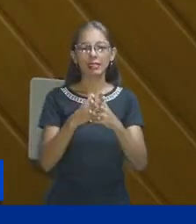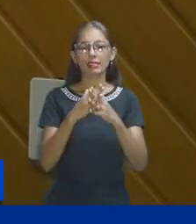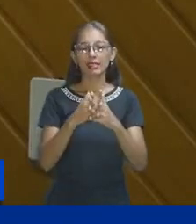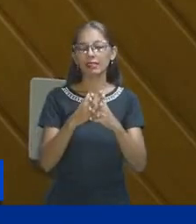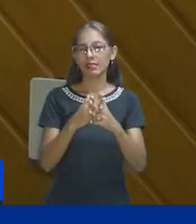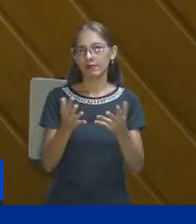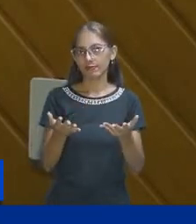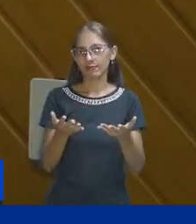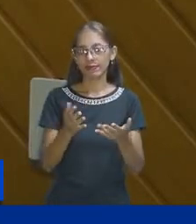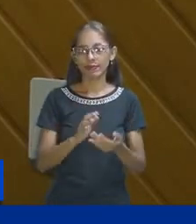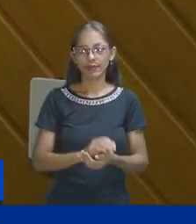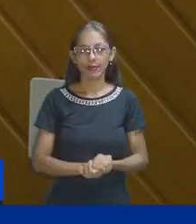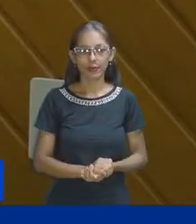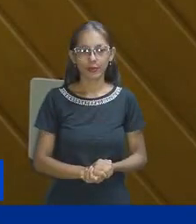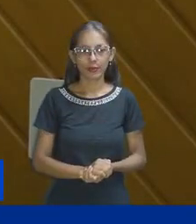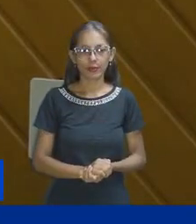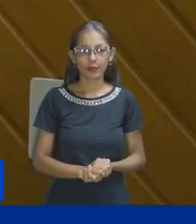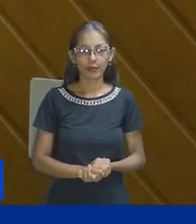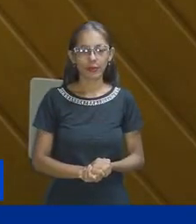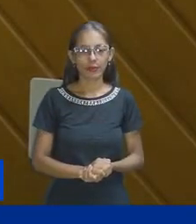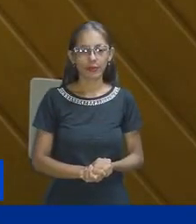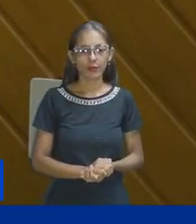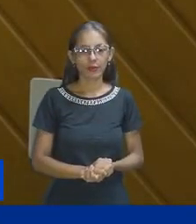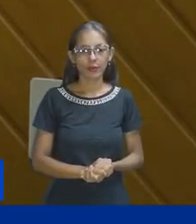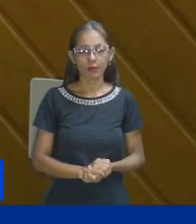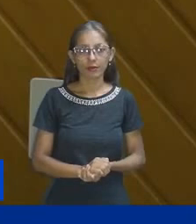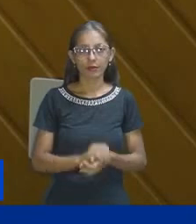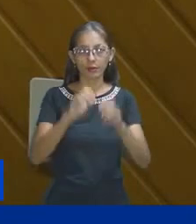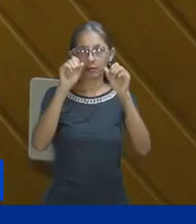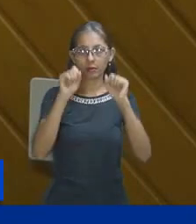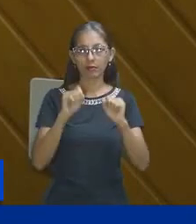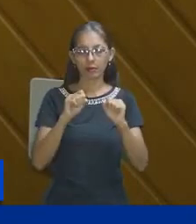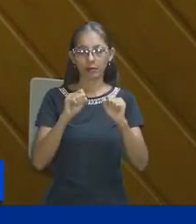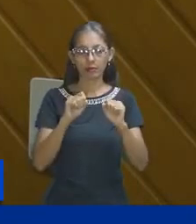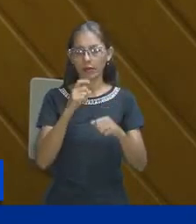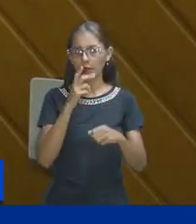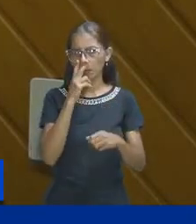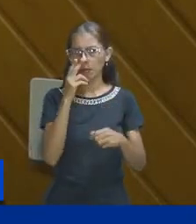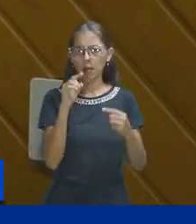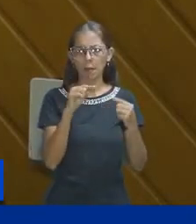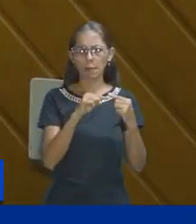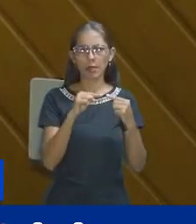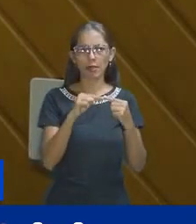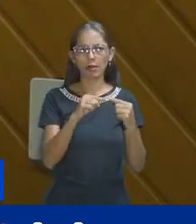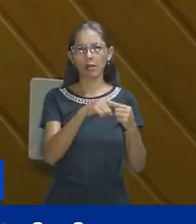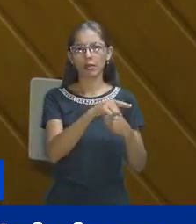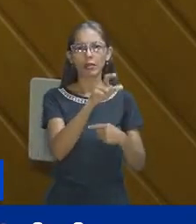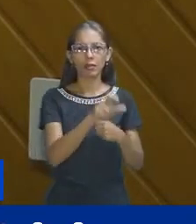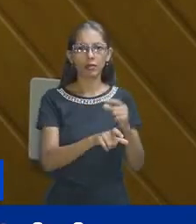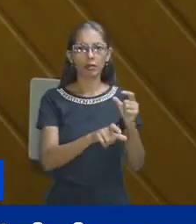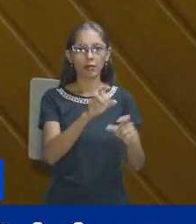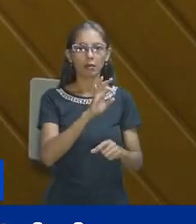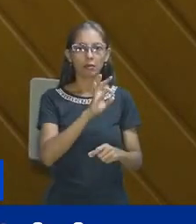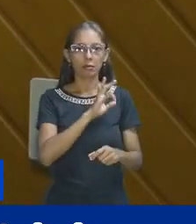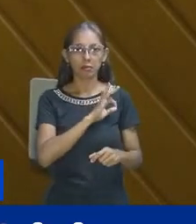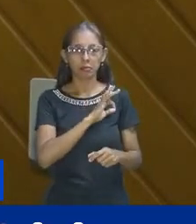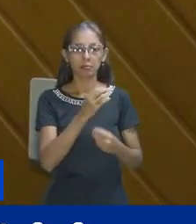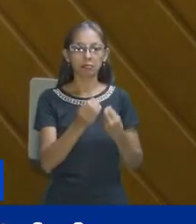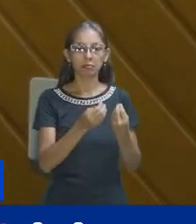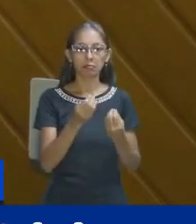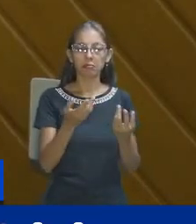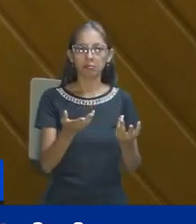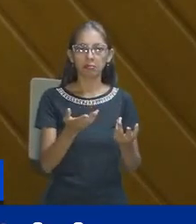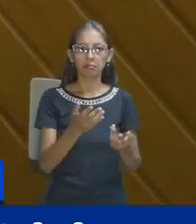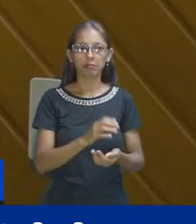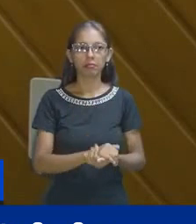elas não têm que produzir nenhum efeito no caráter probatório para levar uma condenação de um parlamentar que conquistou